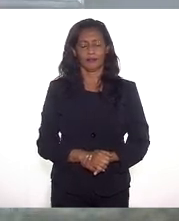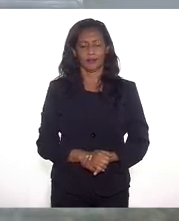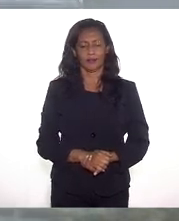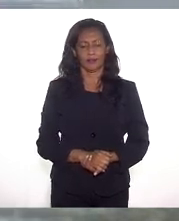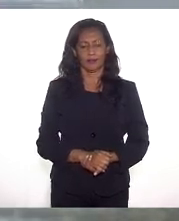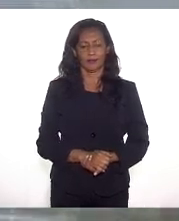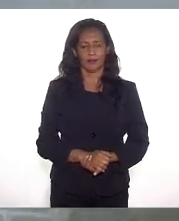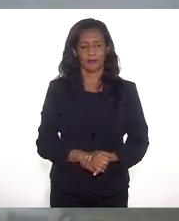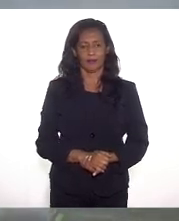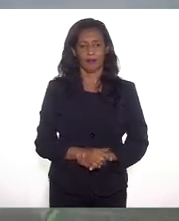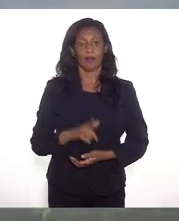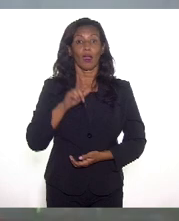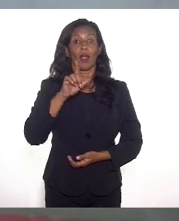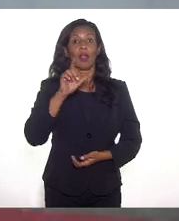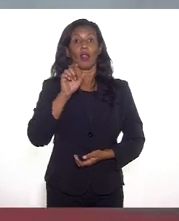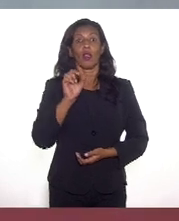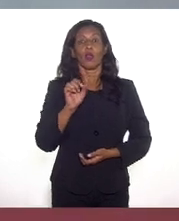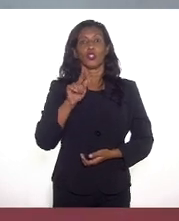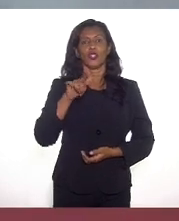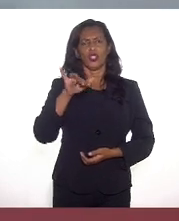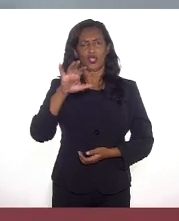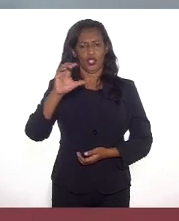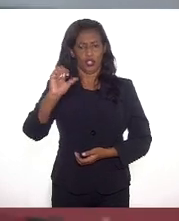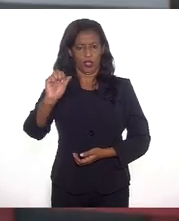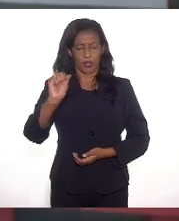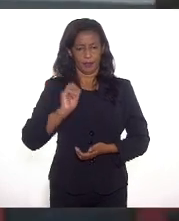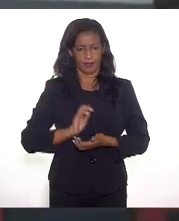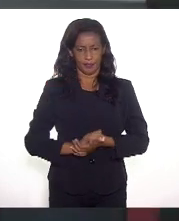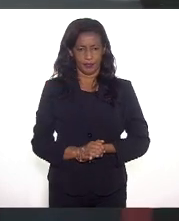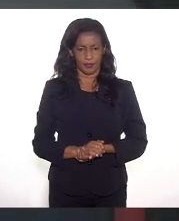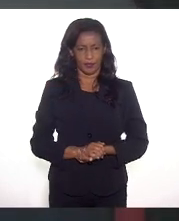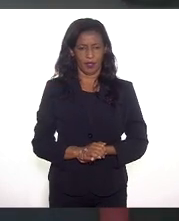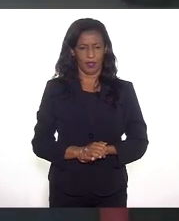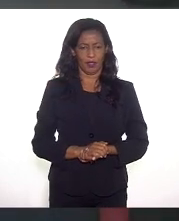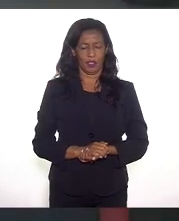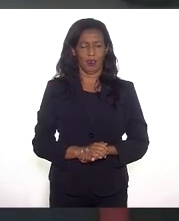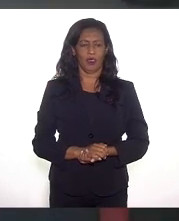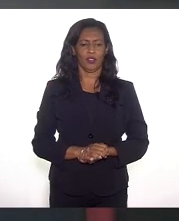A logística. O banco vai